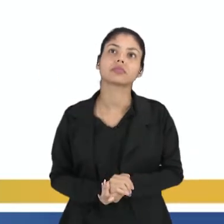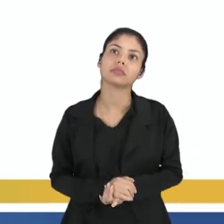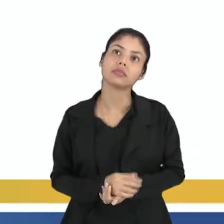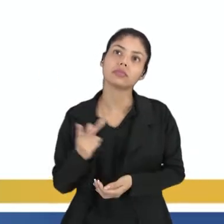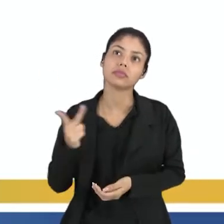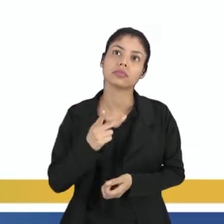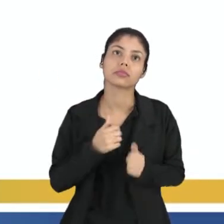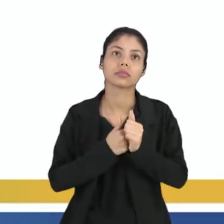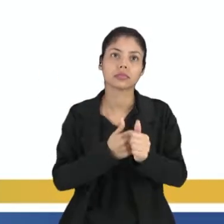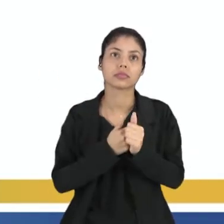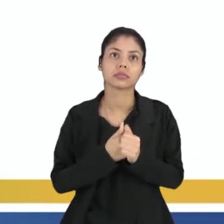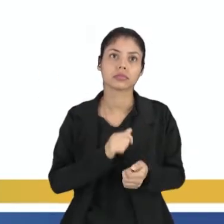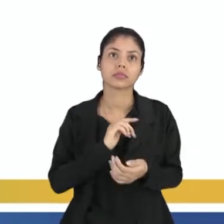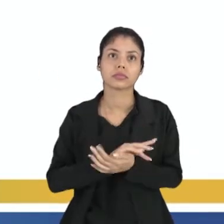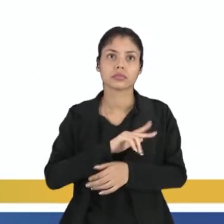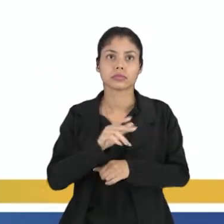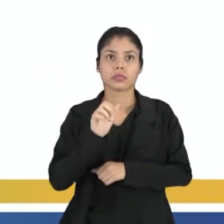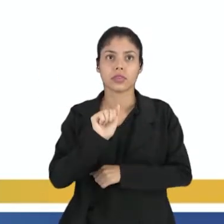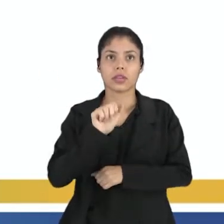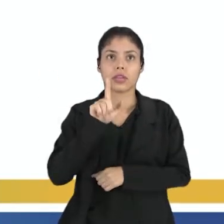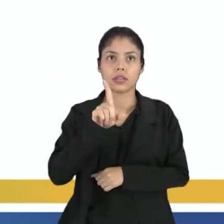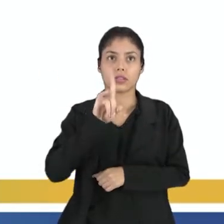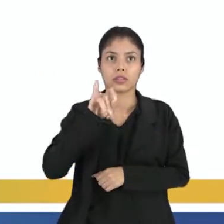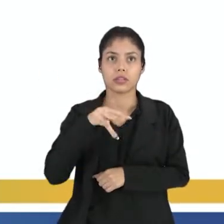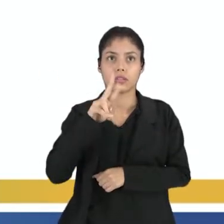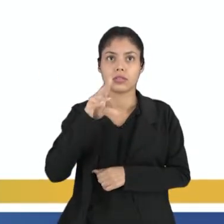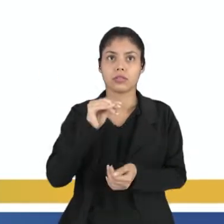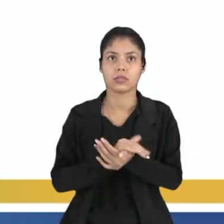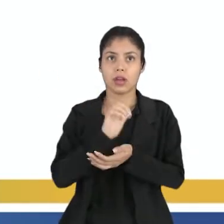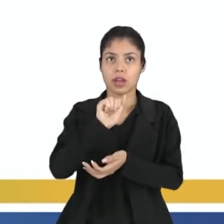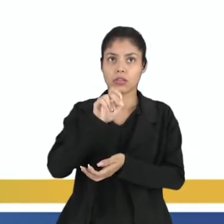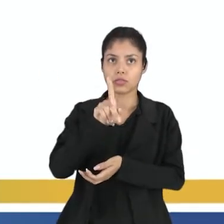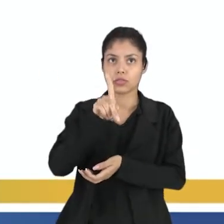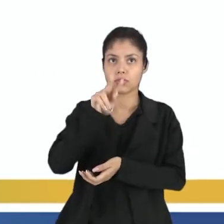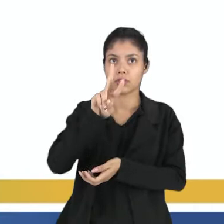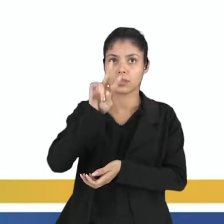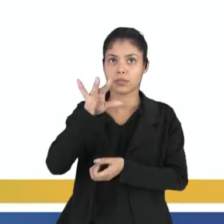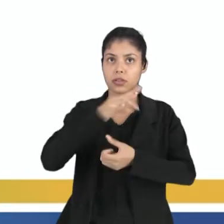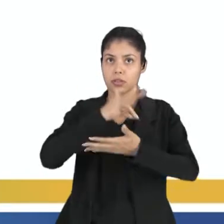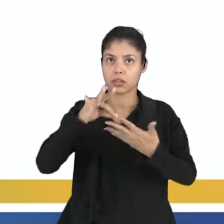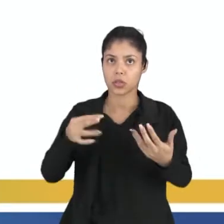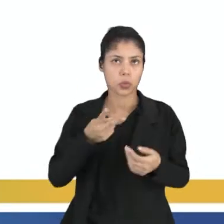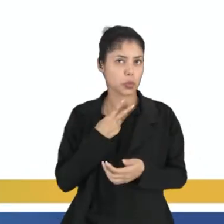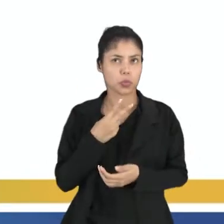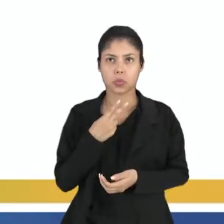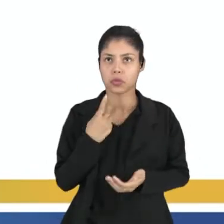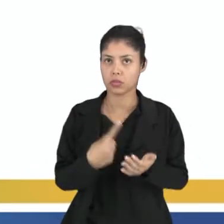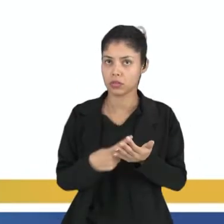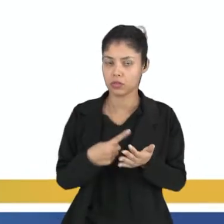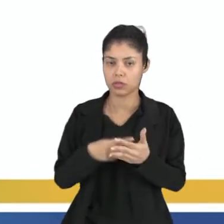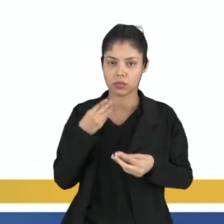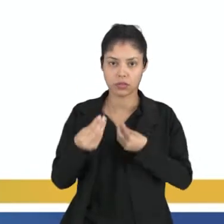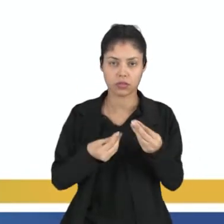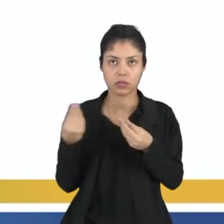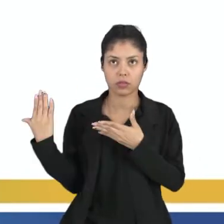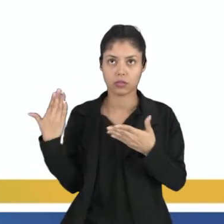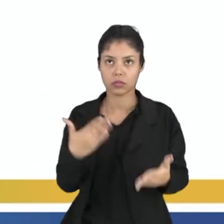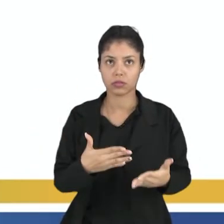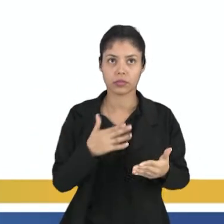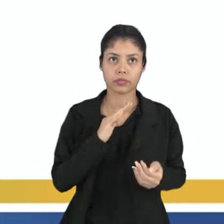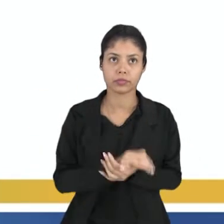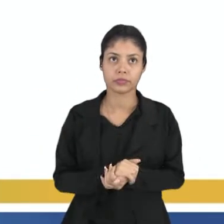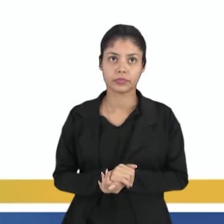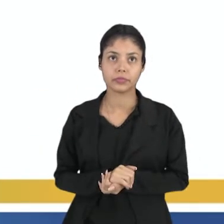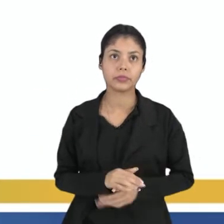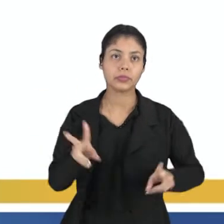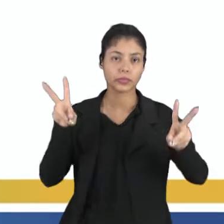casos, eles são acompanhados por adjuntos adverbiais, elementos que não podem ser considerados como objetos.